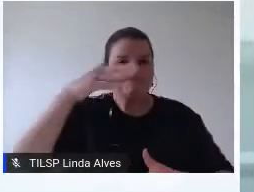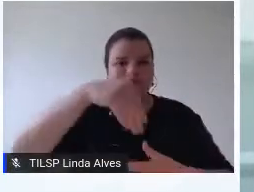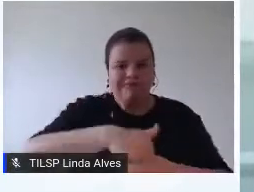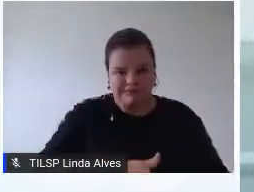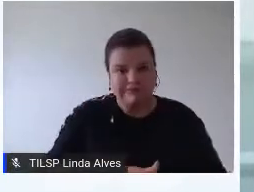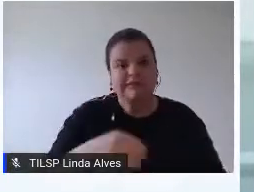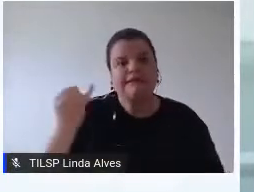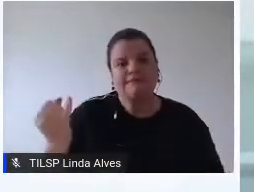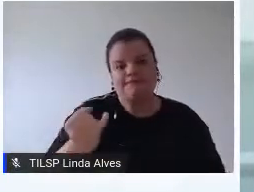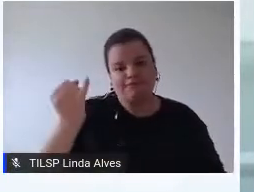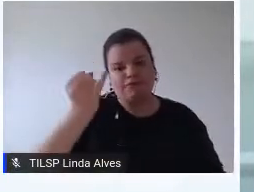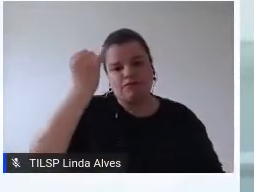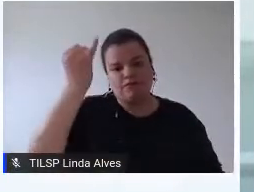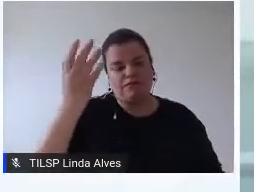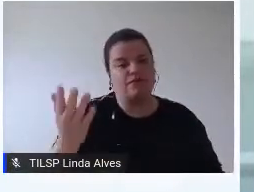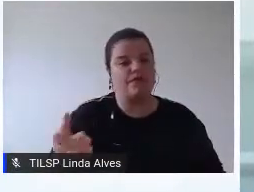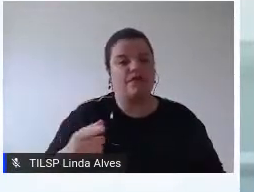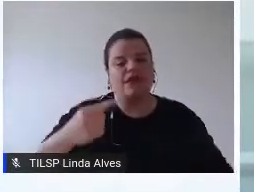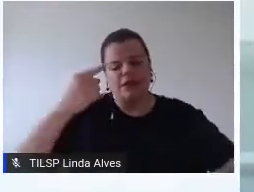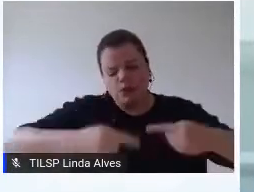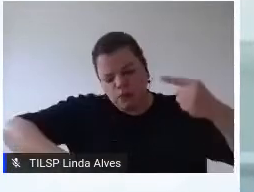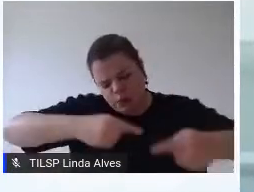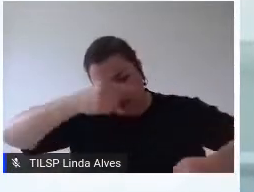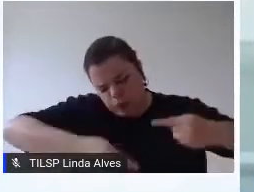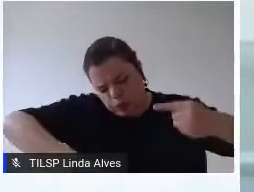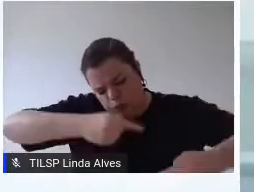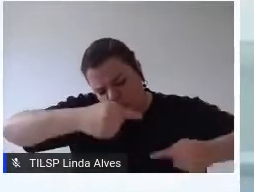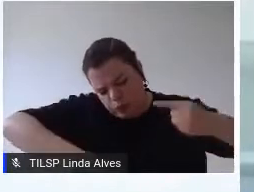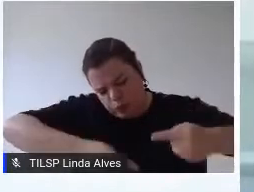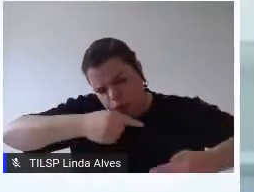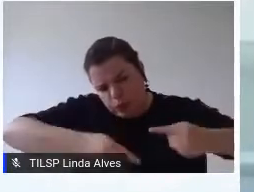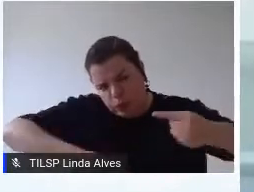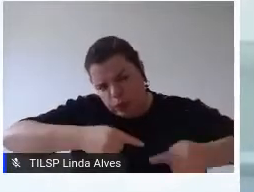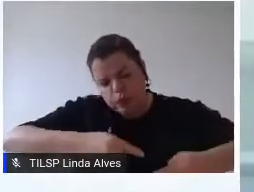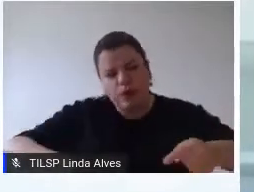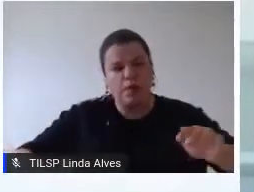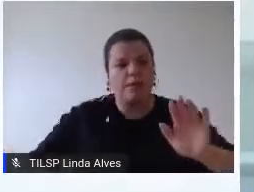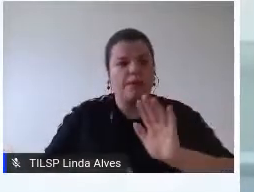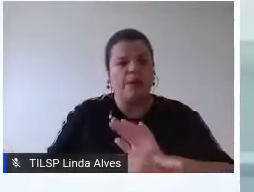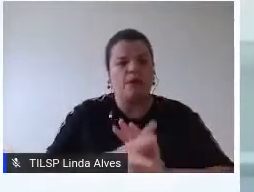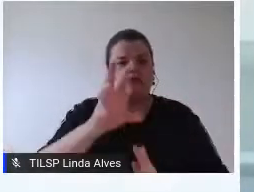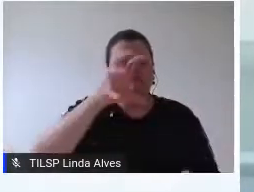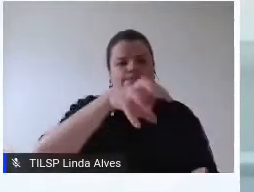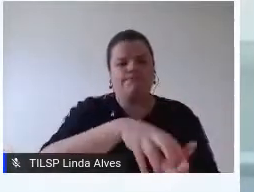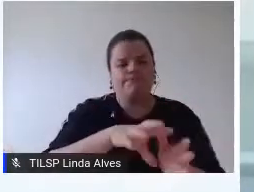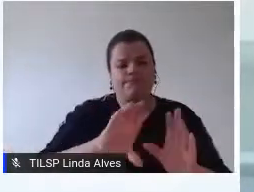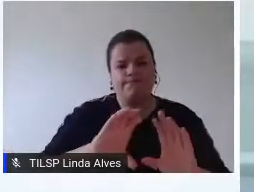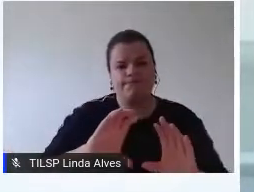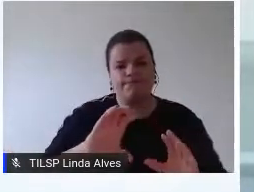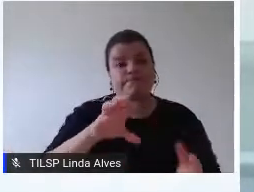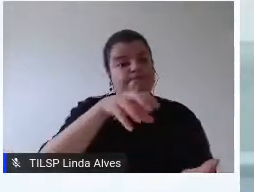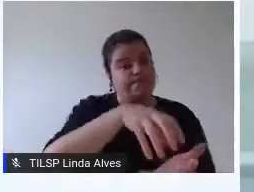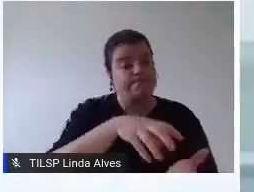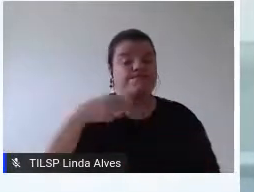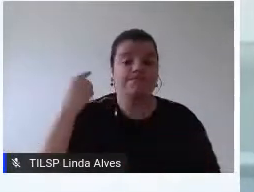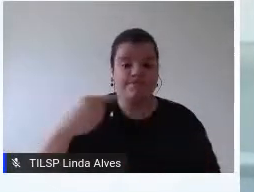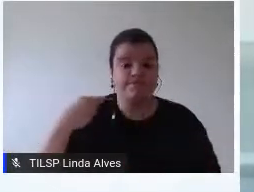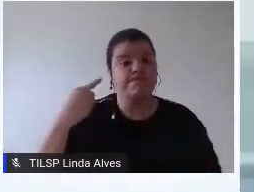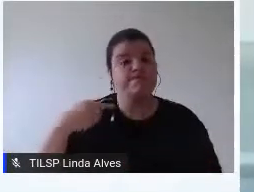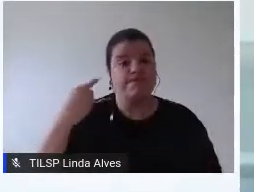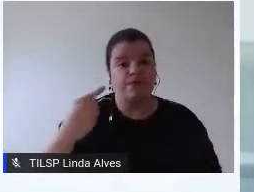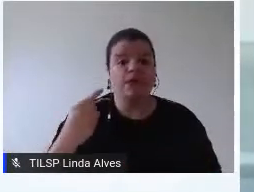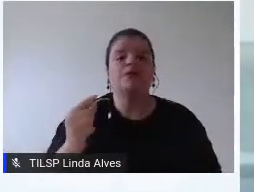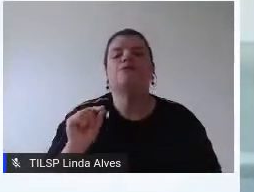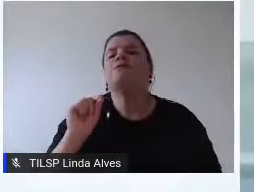mais relevantes do país. O debate institucional se dá pelo Congresso e, em particular, pela Câmara dos Deputados. Por que é que